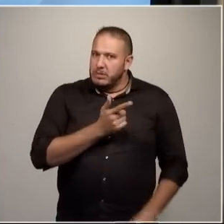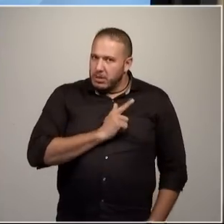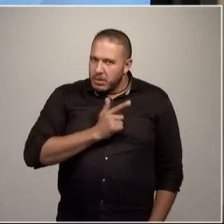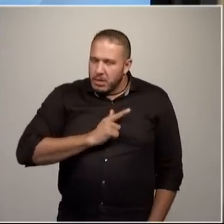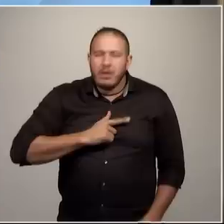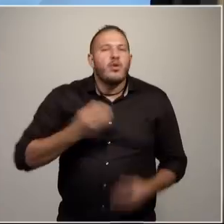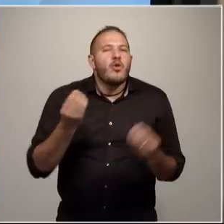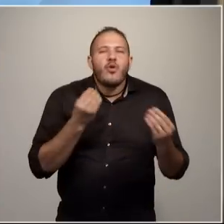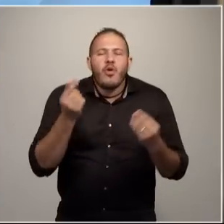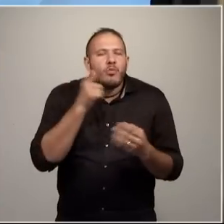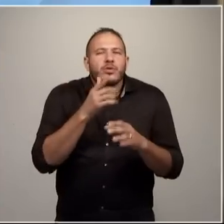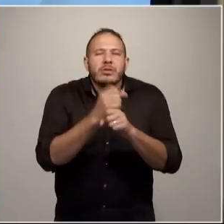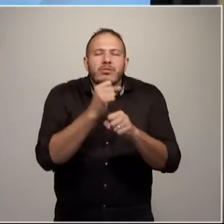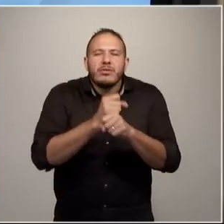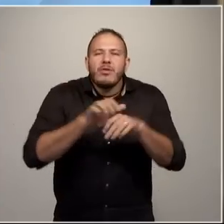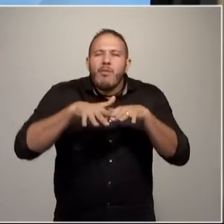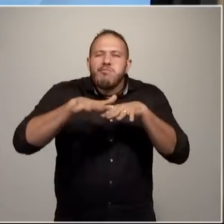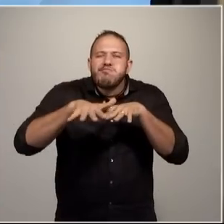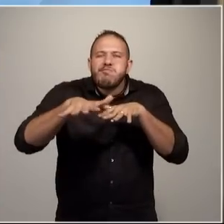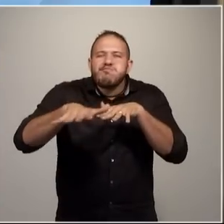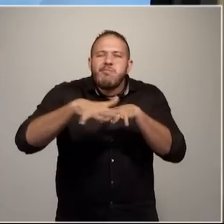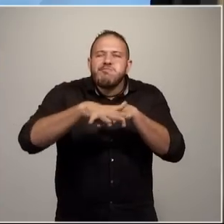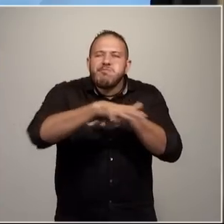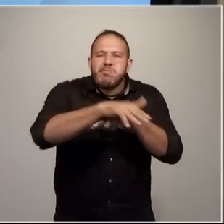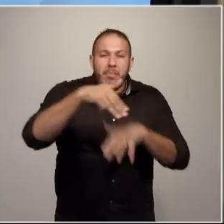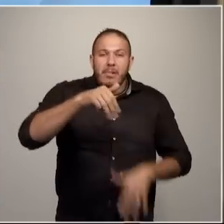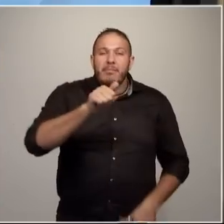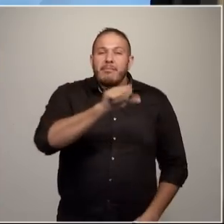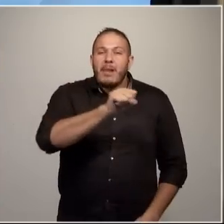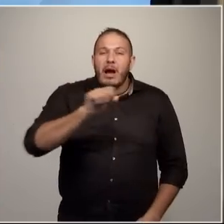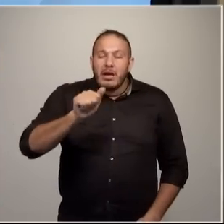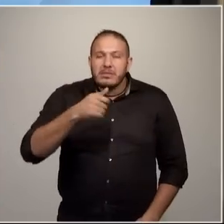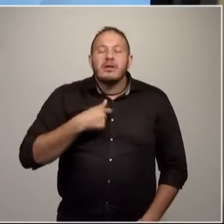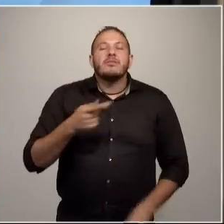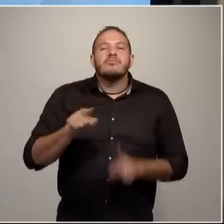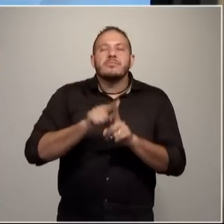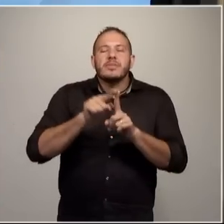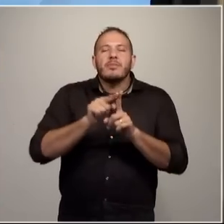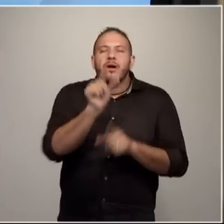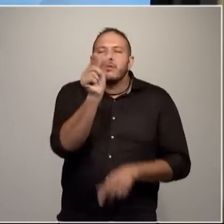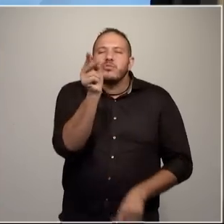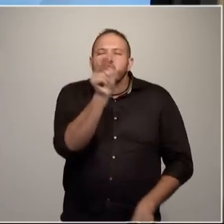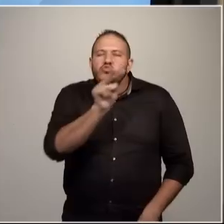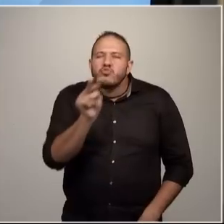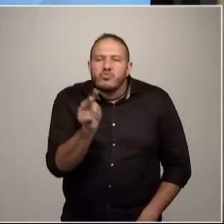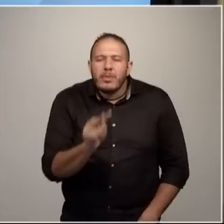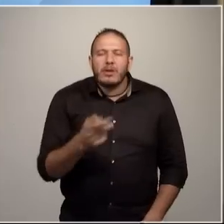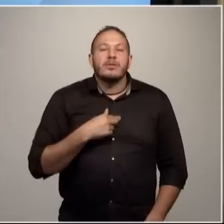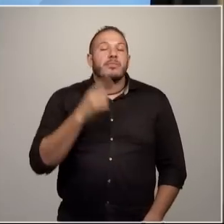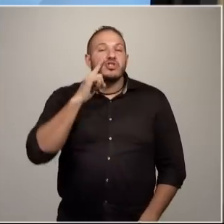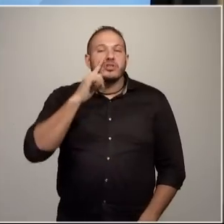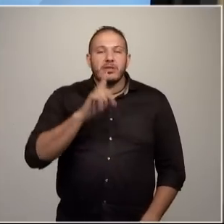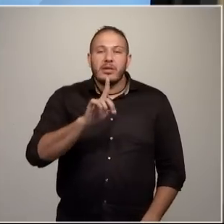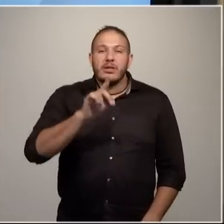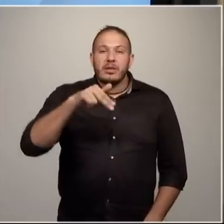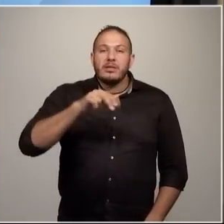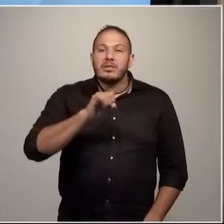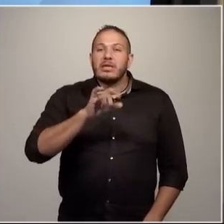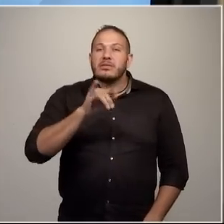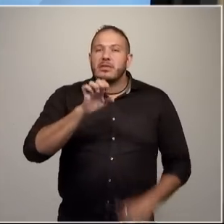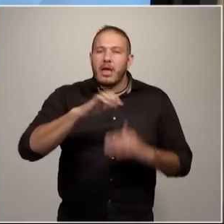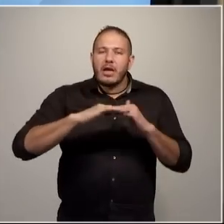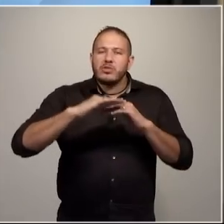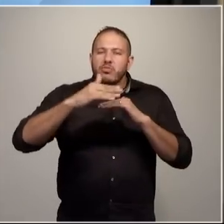Como é que eu calculo a massa? Com a integral dupla da densidade. Imagine uma densidade variável. Se a densidade